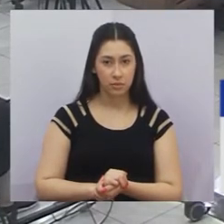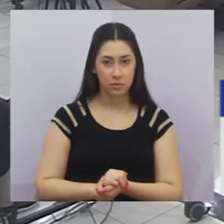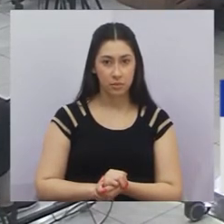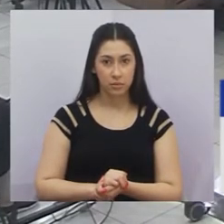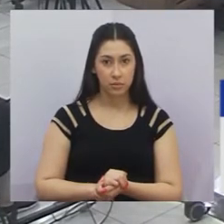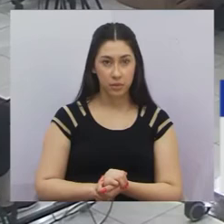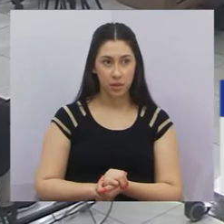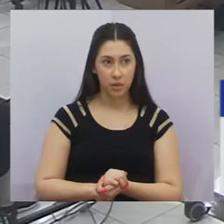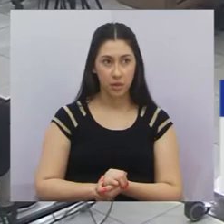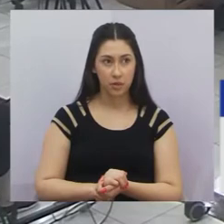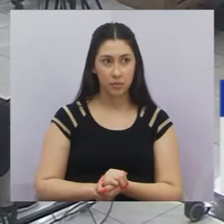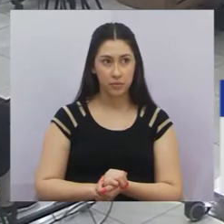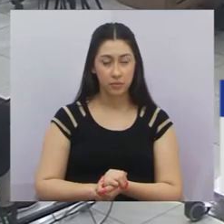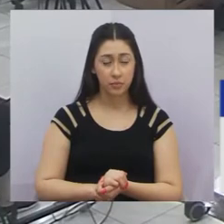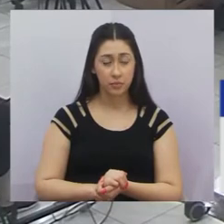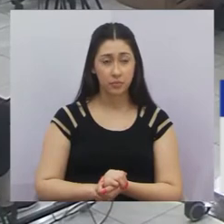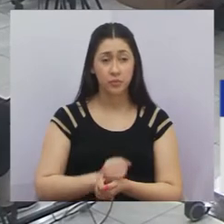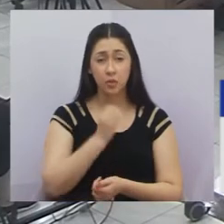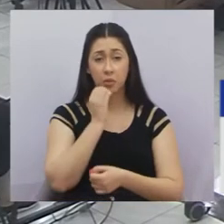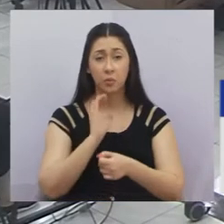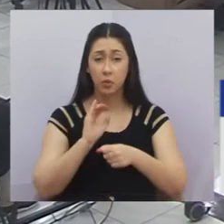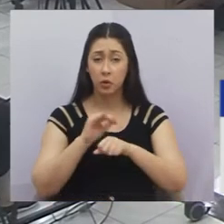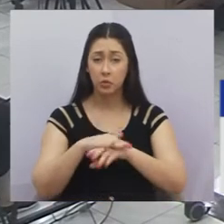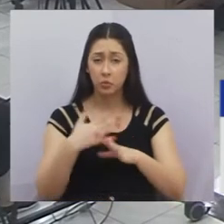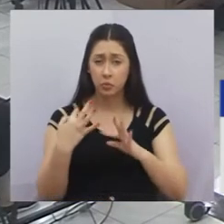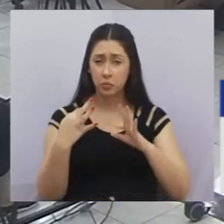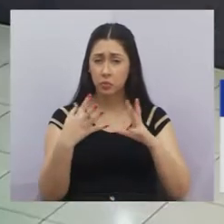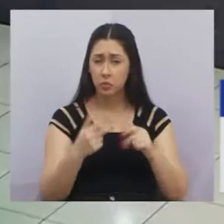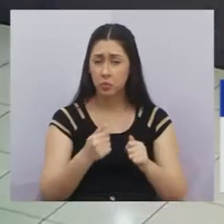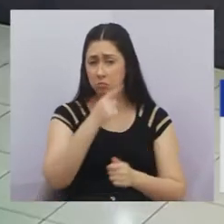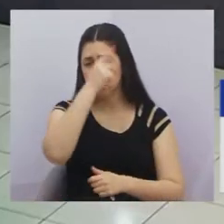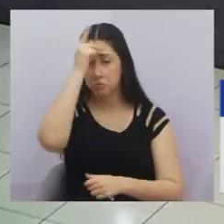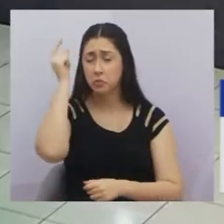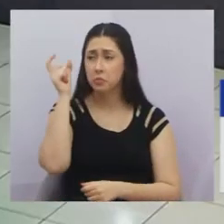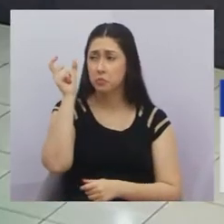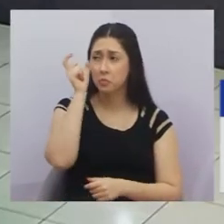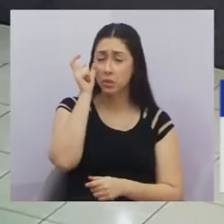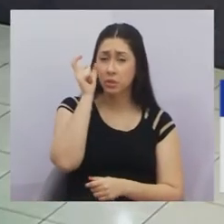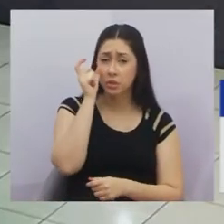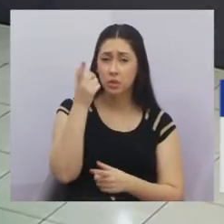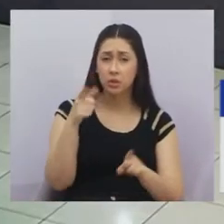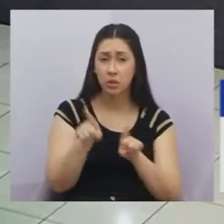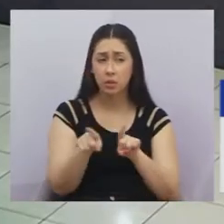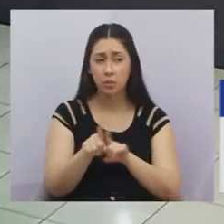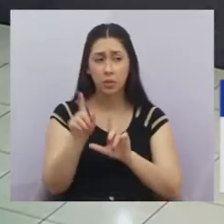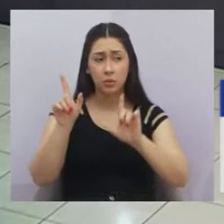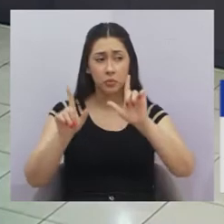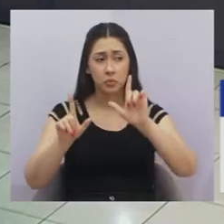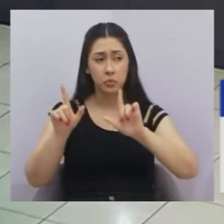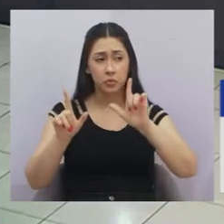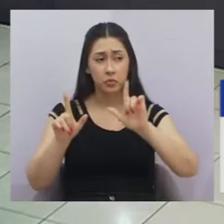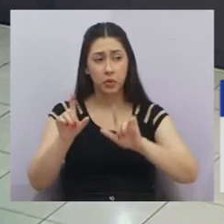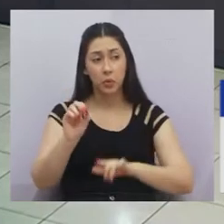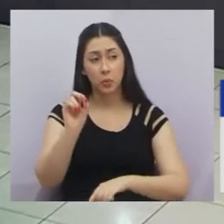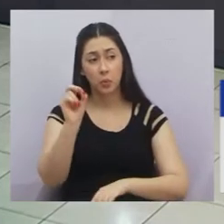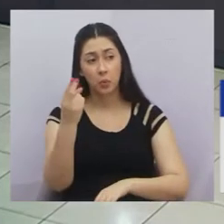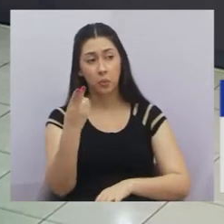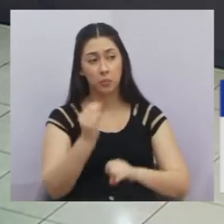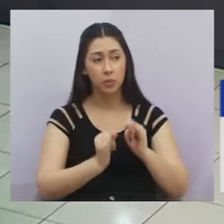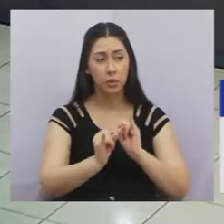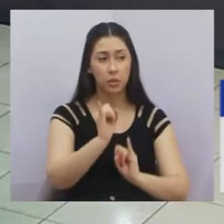Boa noite a todos, senhor presidente, os munícipes que nos acompanham na galeria e nos assistem pela TV Câmara através da internet e da